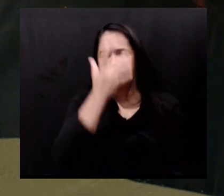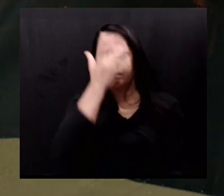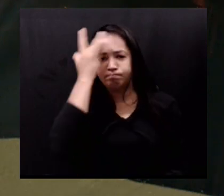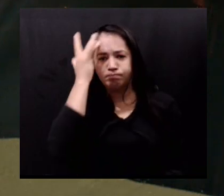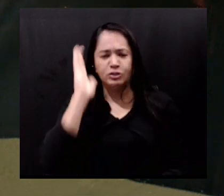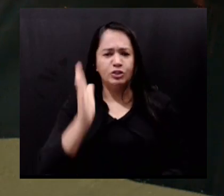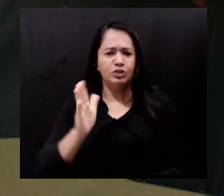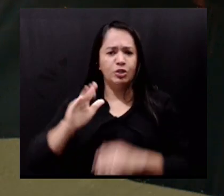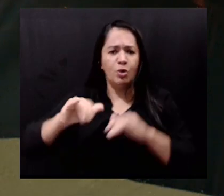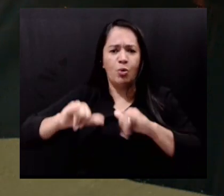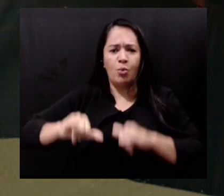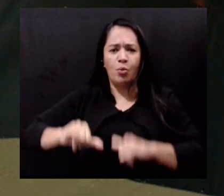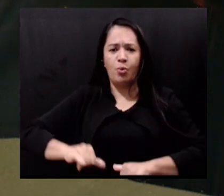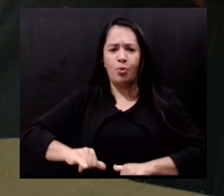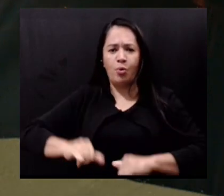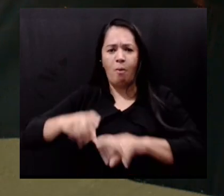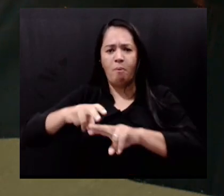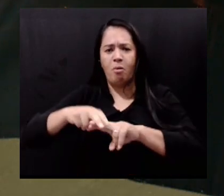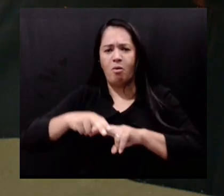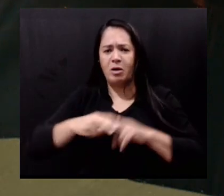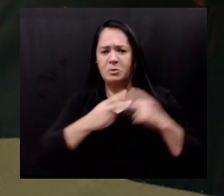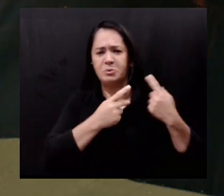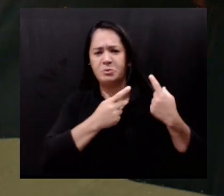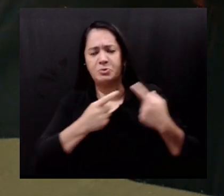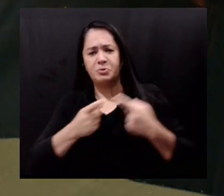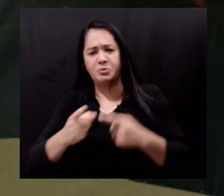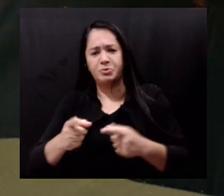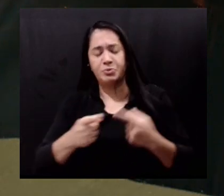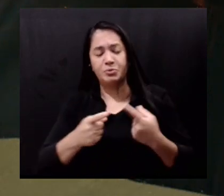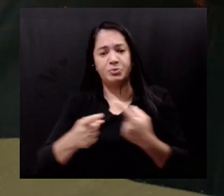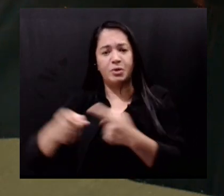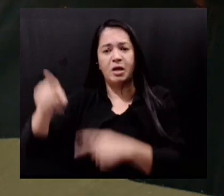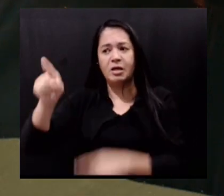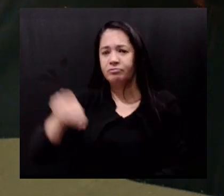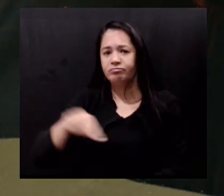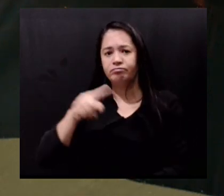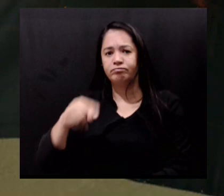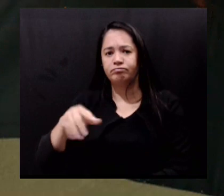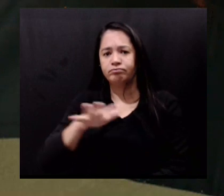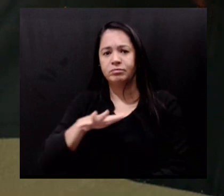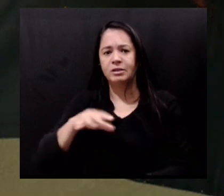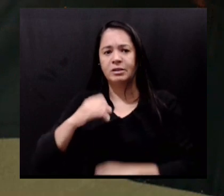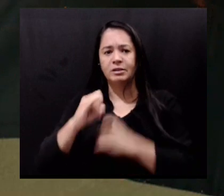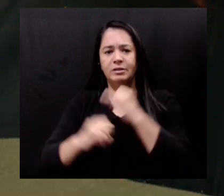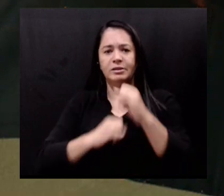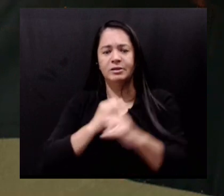conta, desses ataques e do cancelamento na internet? Manda pra gente,